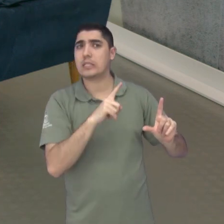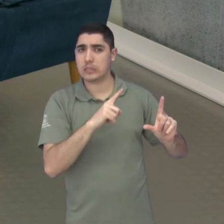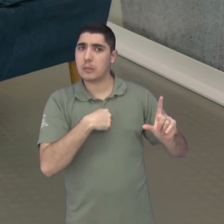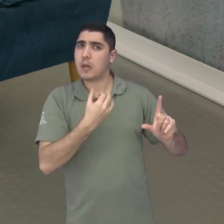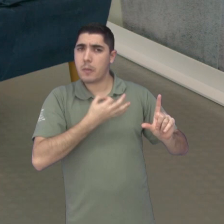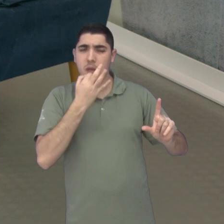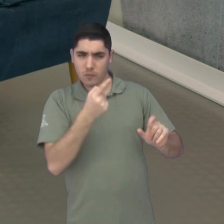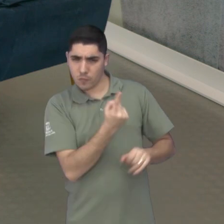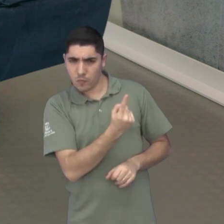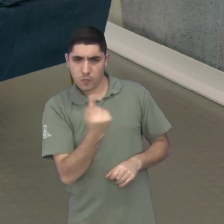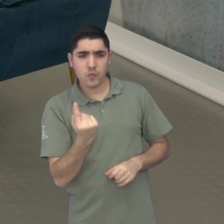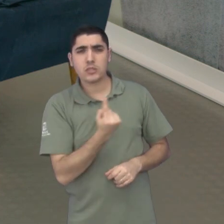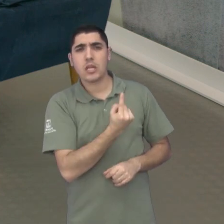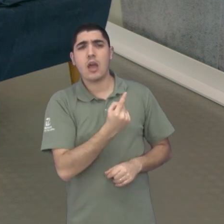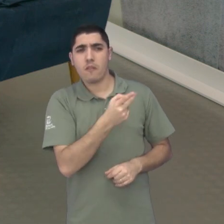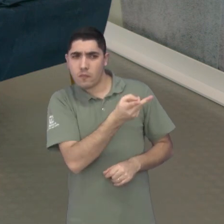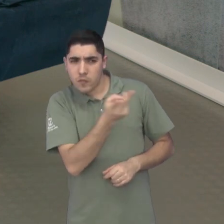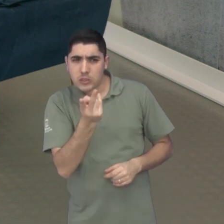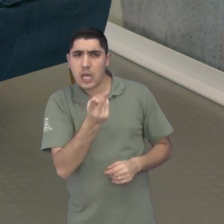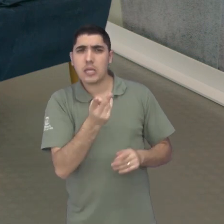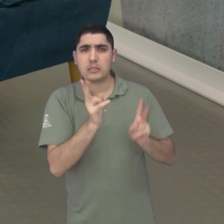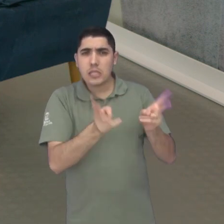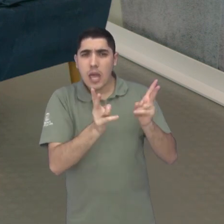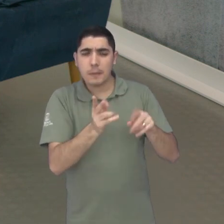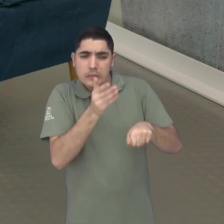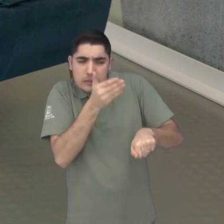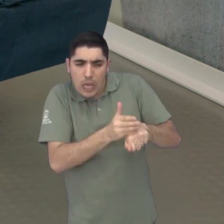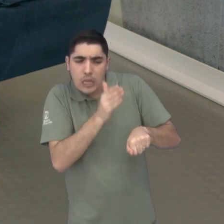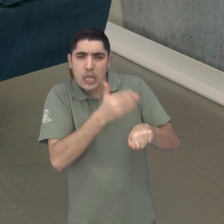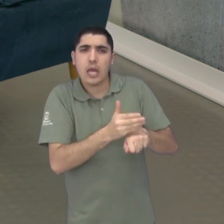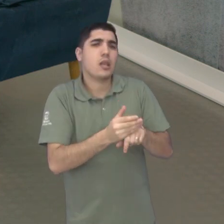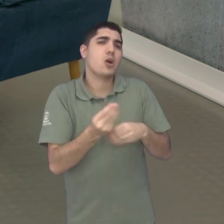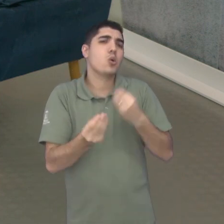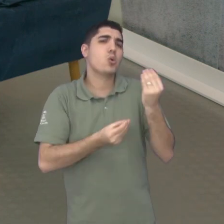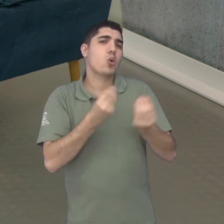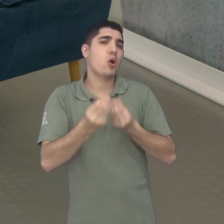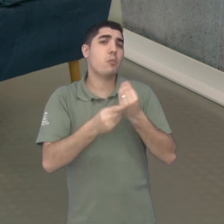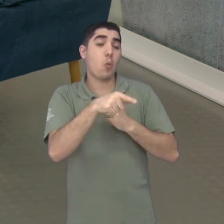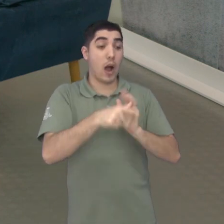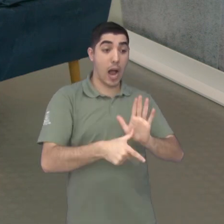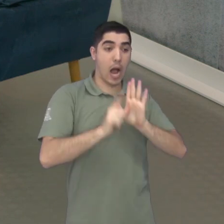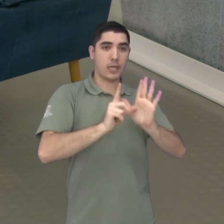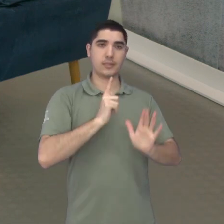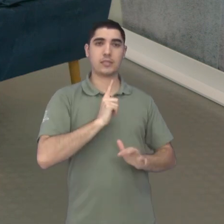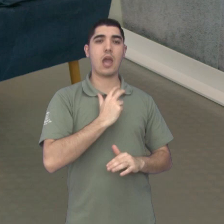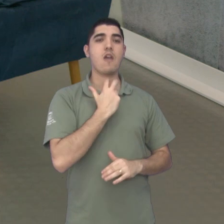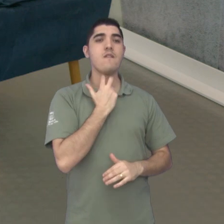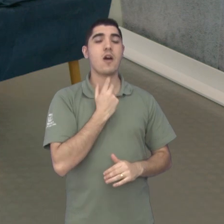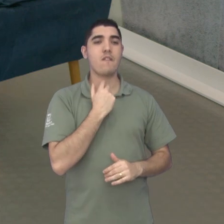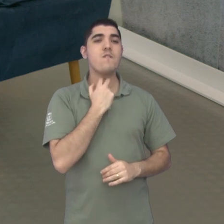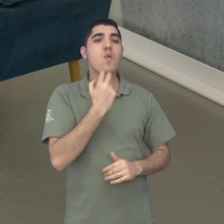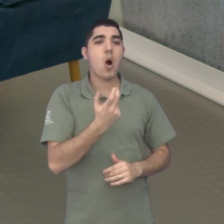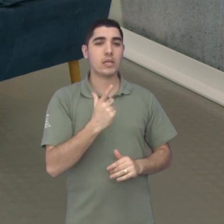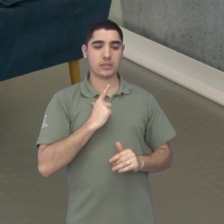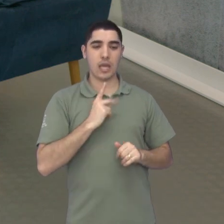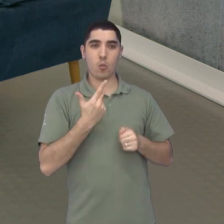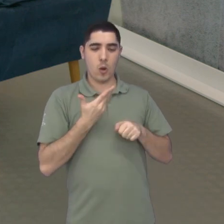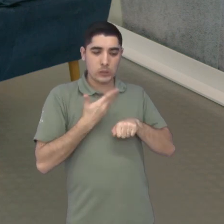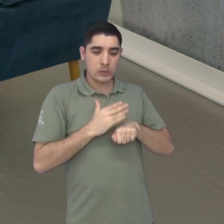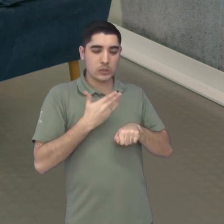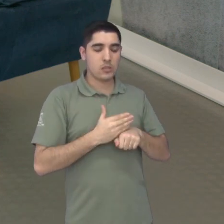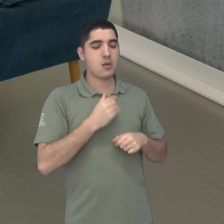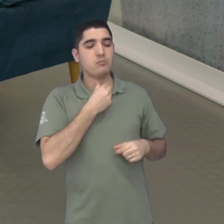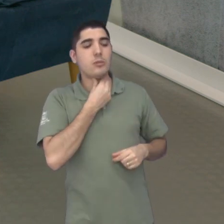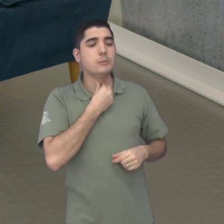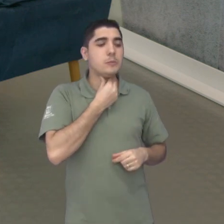acho. Vocês treinam muito? Você tem algum aquecimento da voz? Tem um perfil